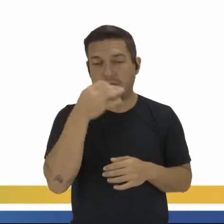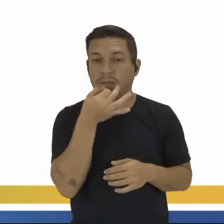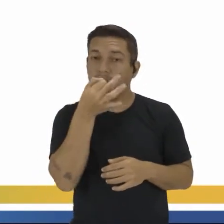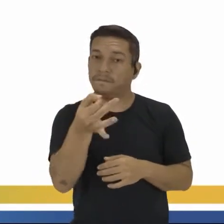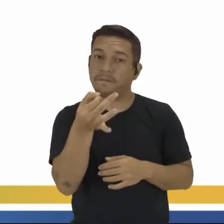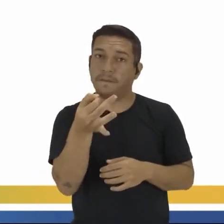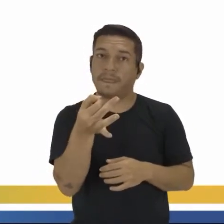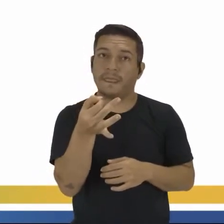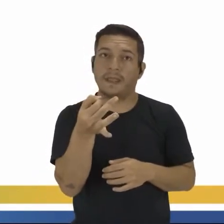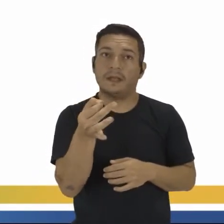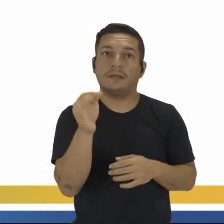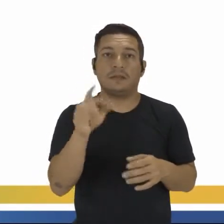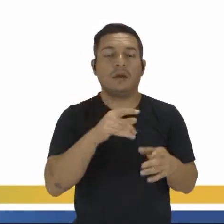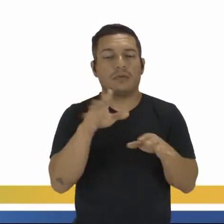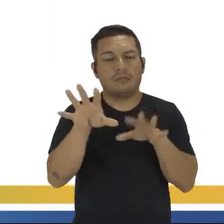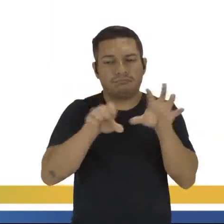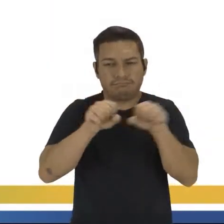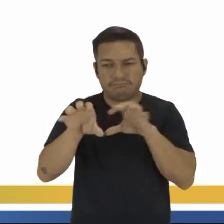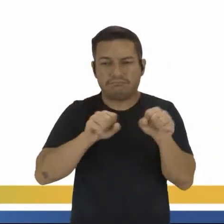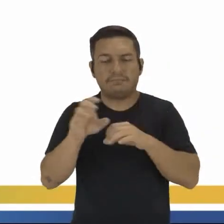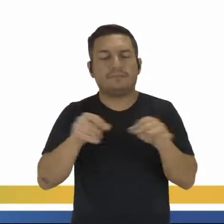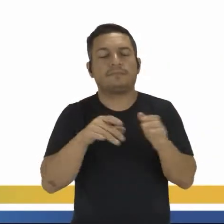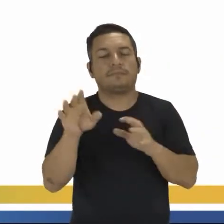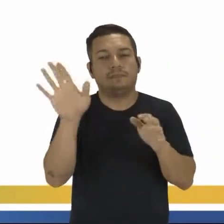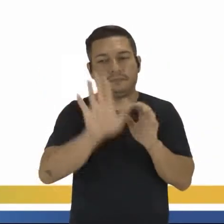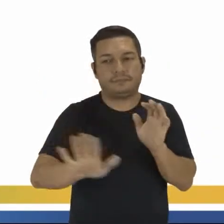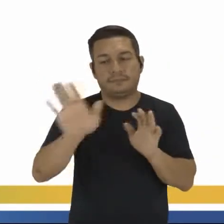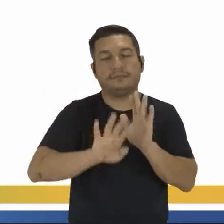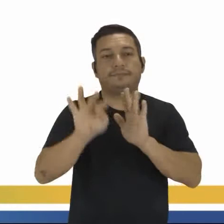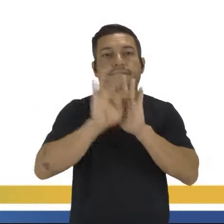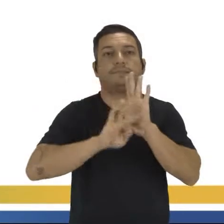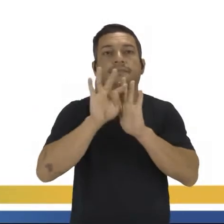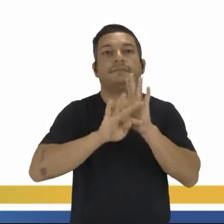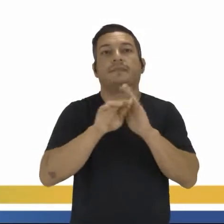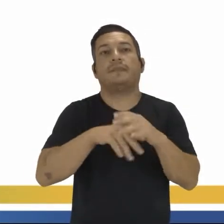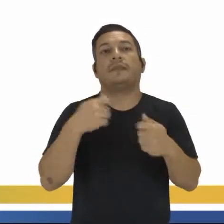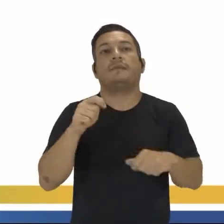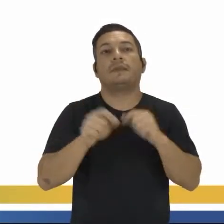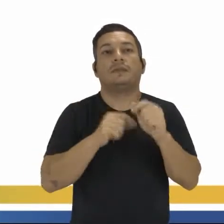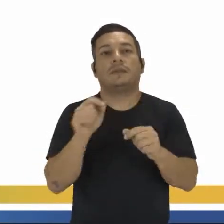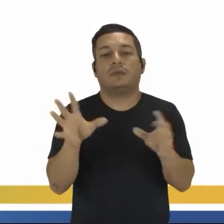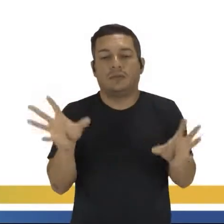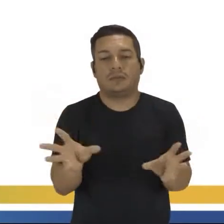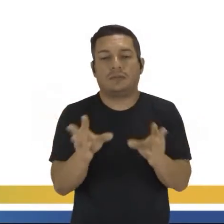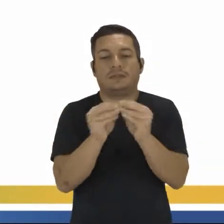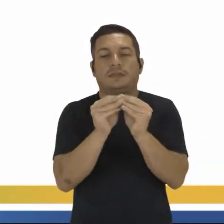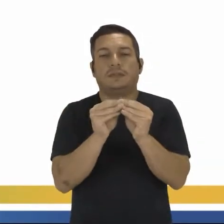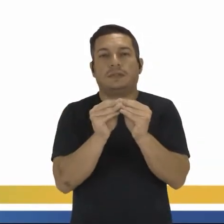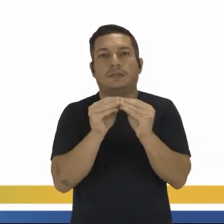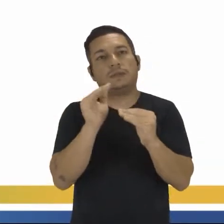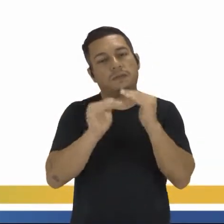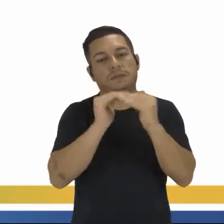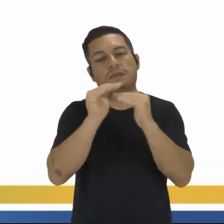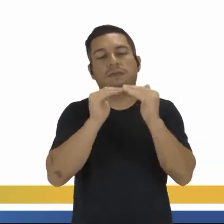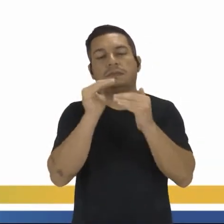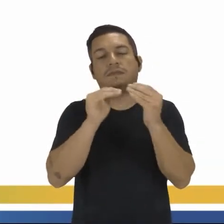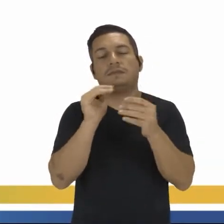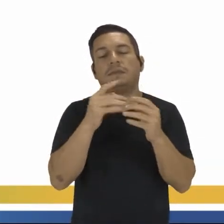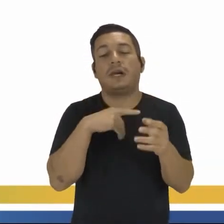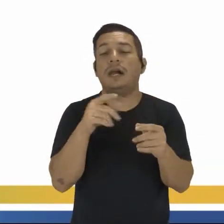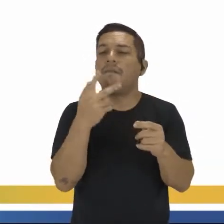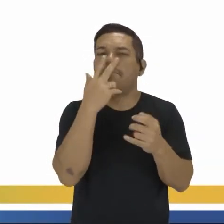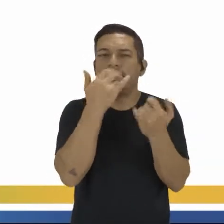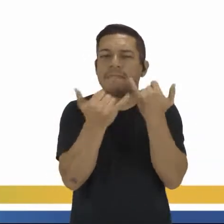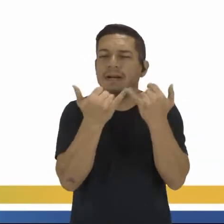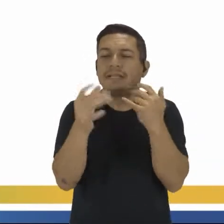deve ser um fechamento, um apanhado geral do seu texto. Ela deve ser uma espécie de síntese do desenvolvimento. É como se você fizesse um